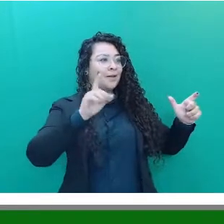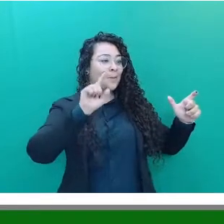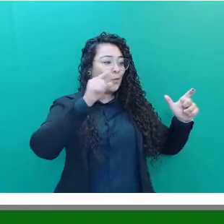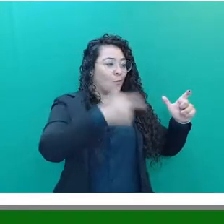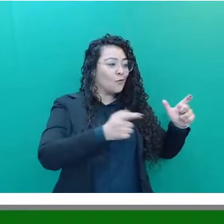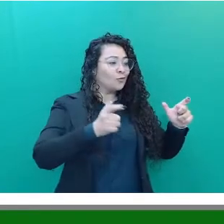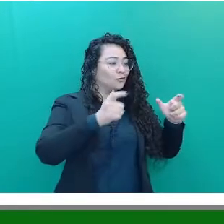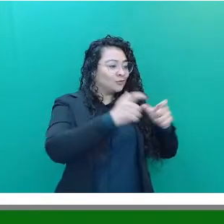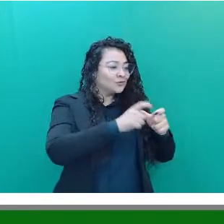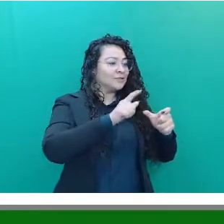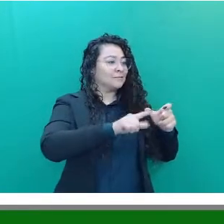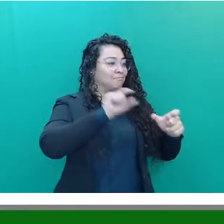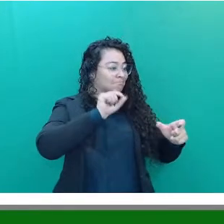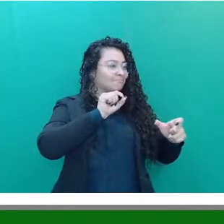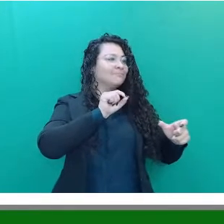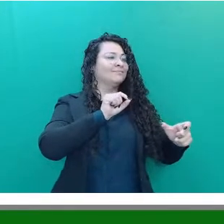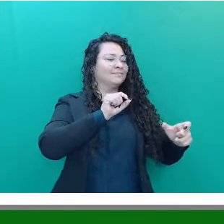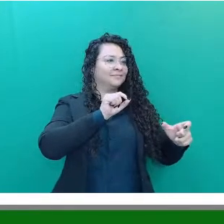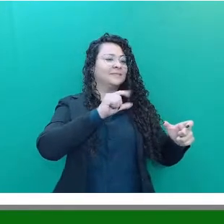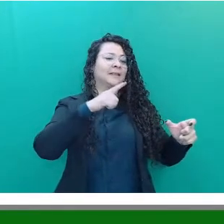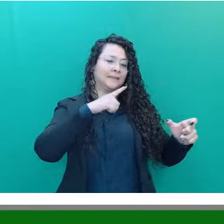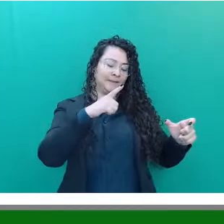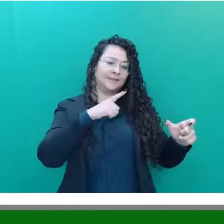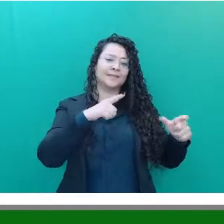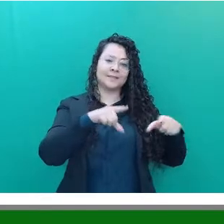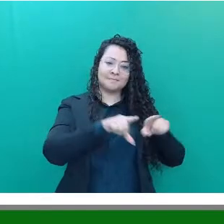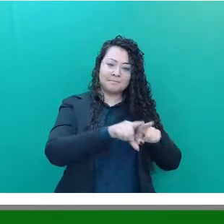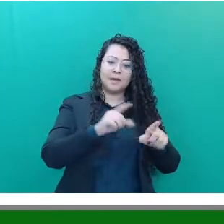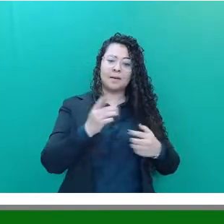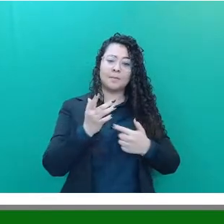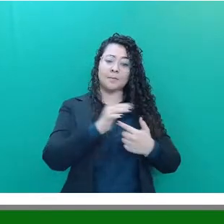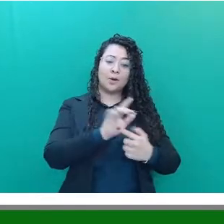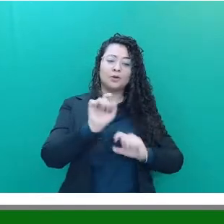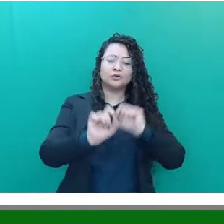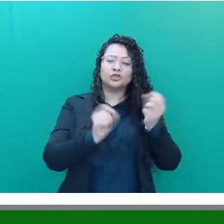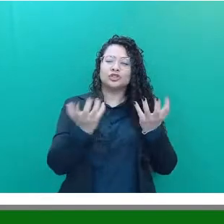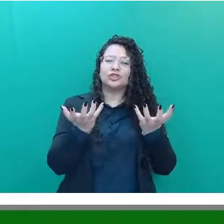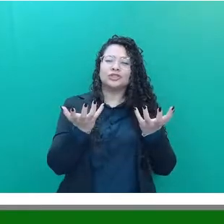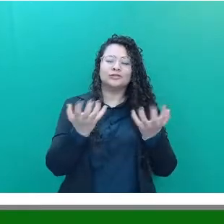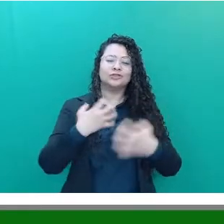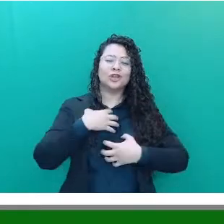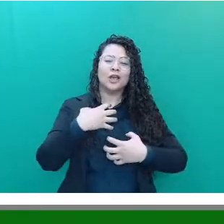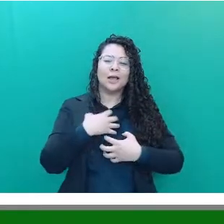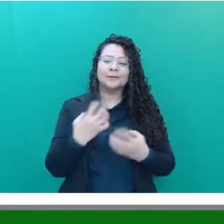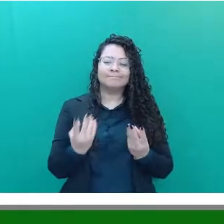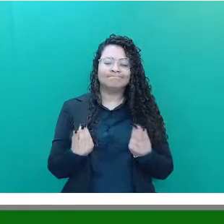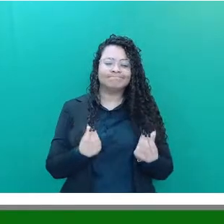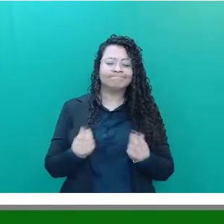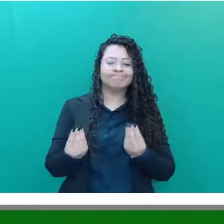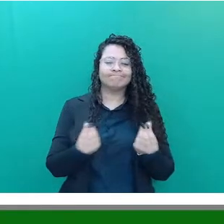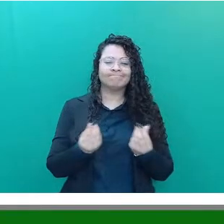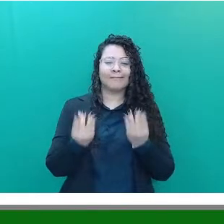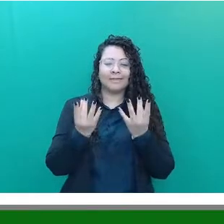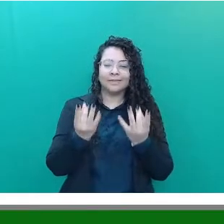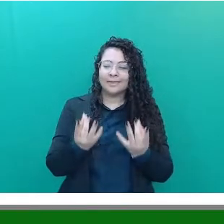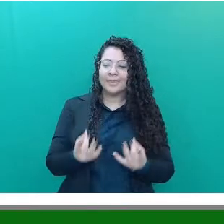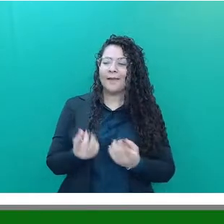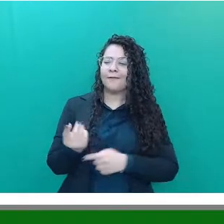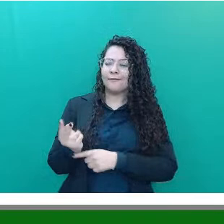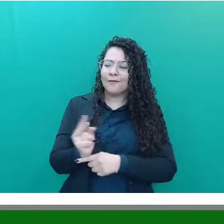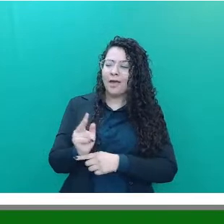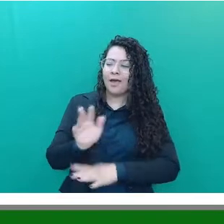mostra também... a forma criteriosa com que foi desenvolvida essa tese de doutorado,